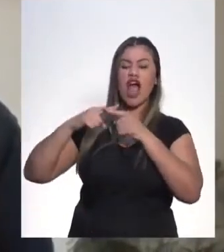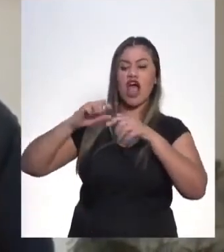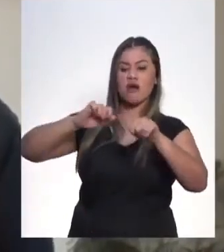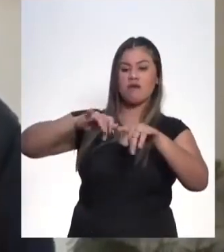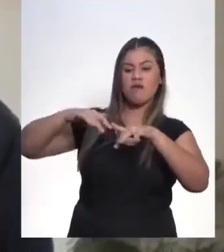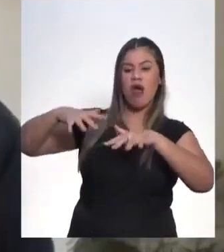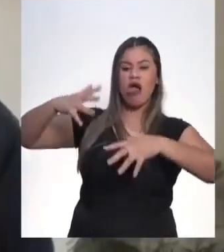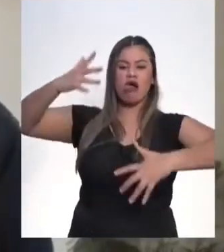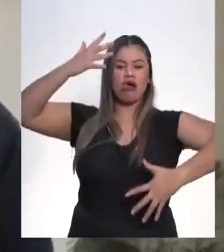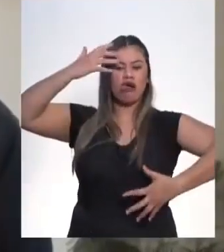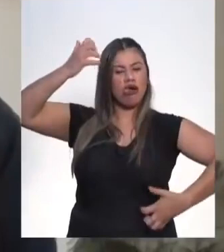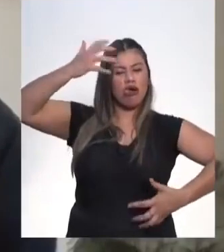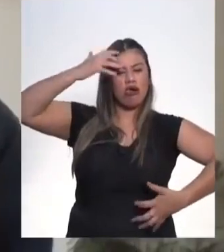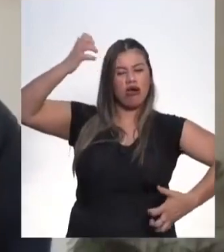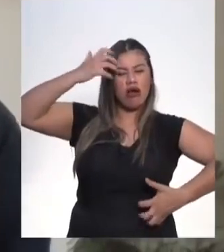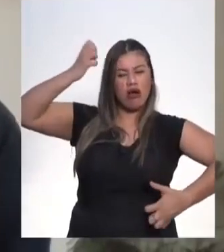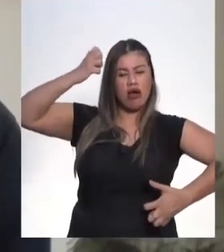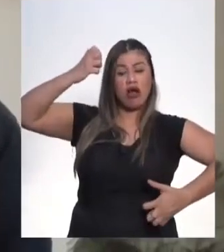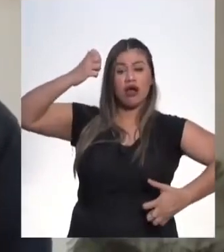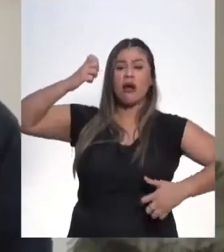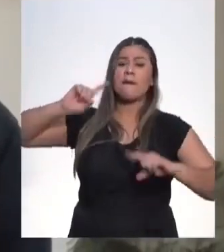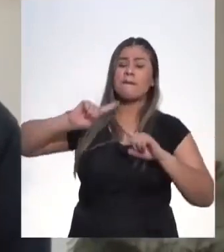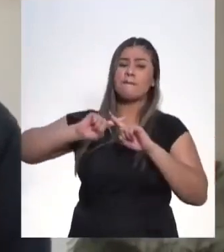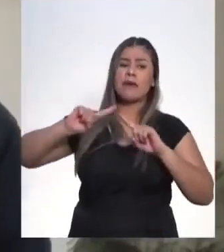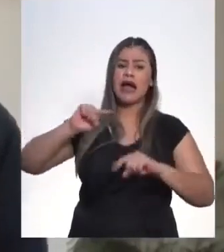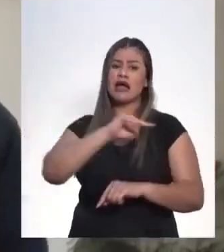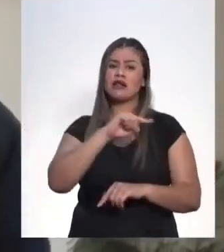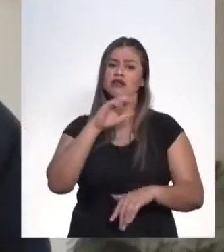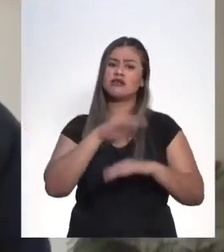Macaquitos. Mas o fato é que eles vão como voluntários e retornam